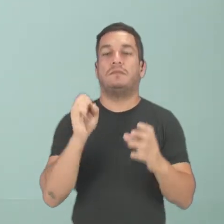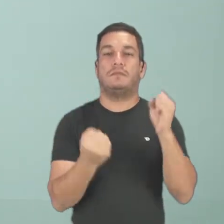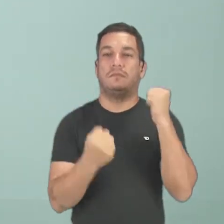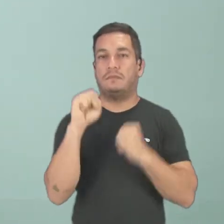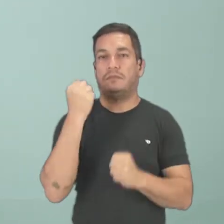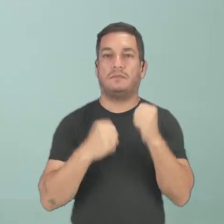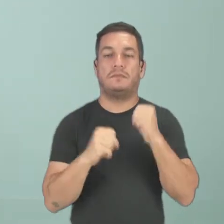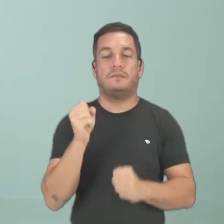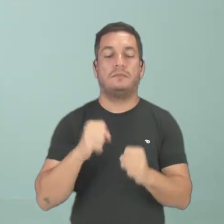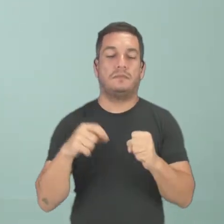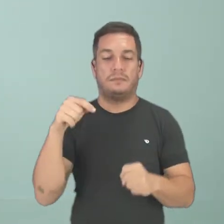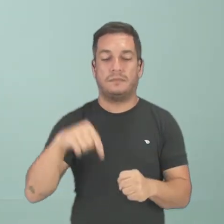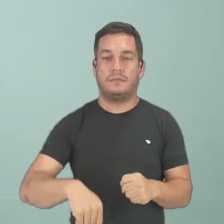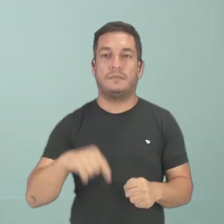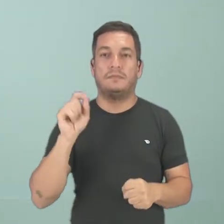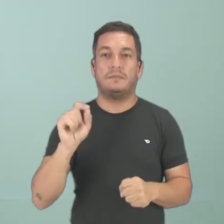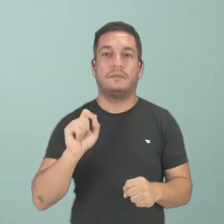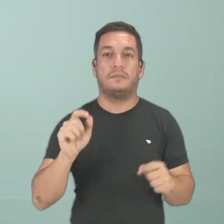uma certa região